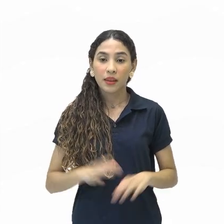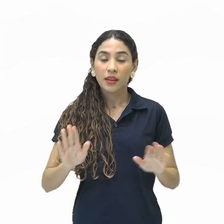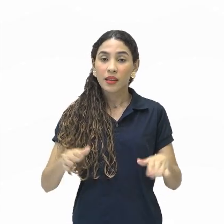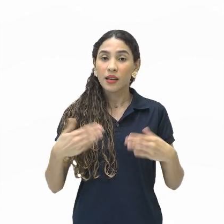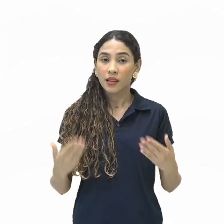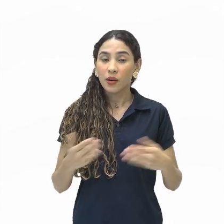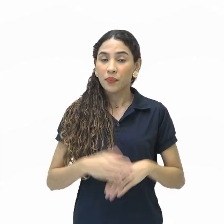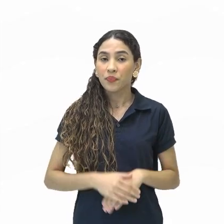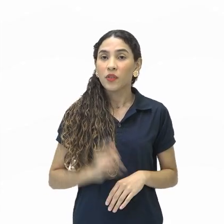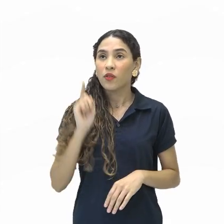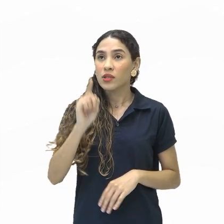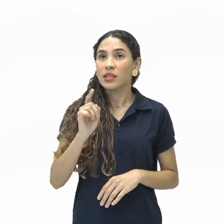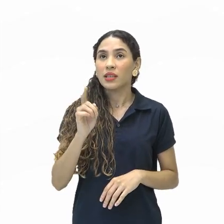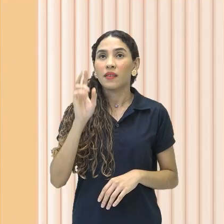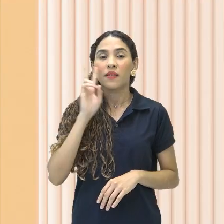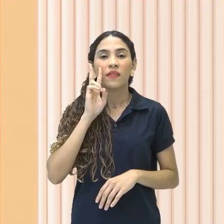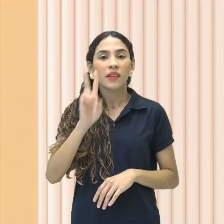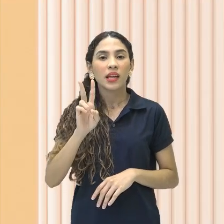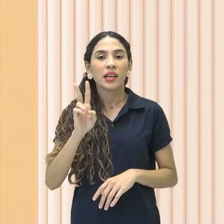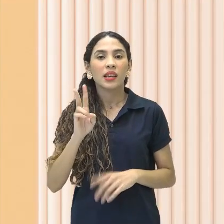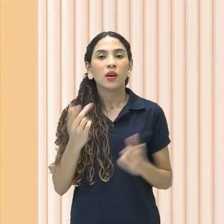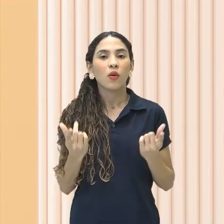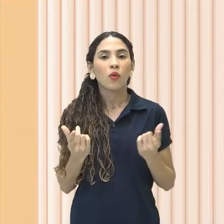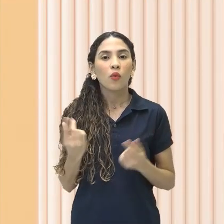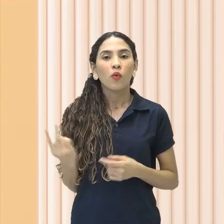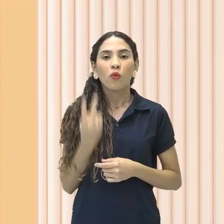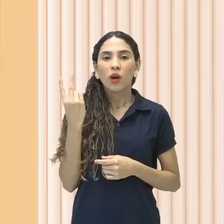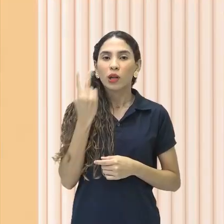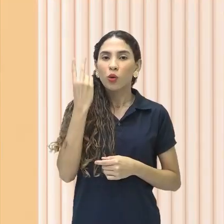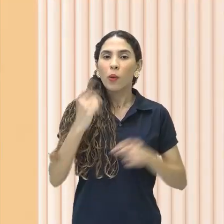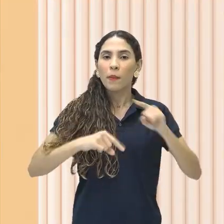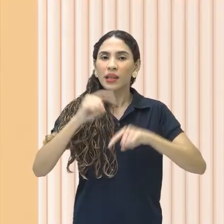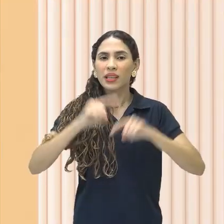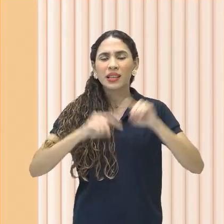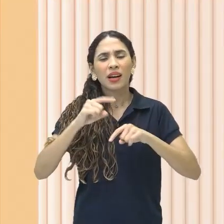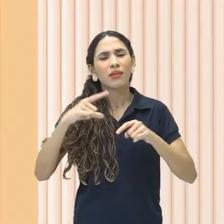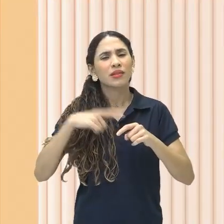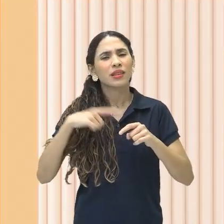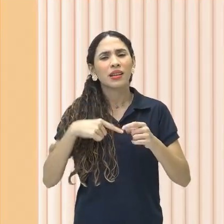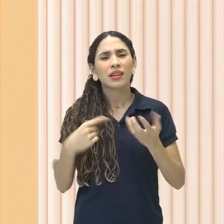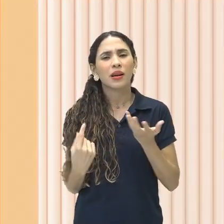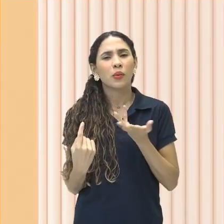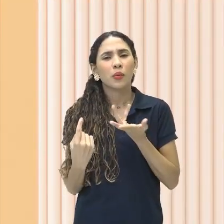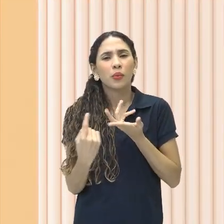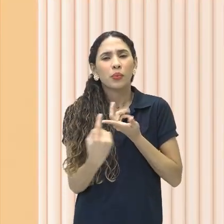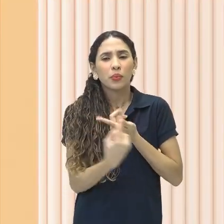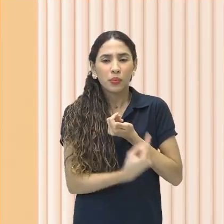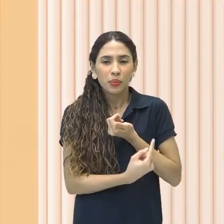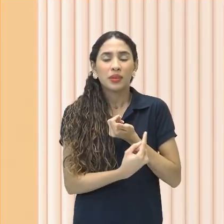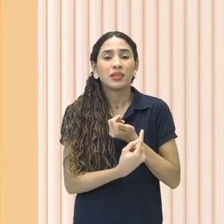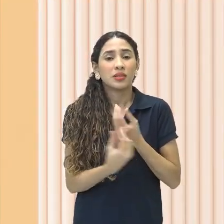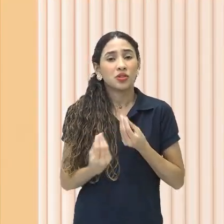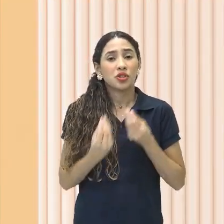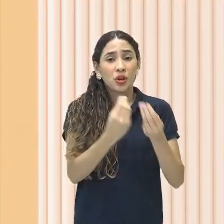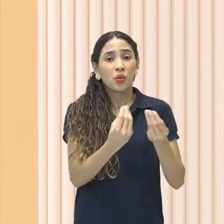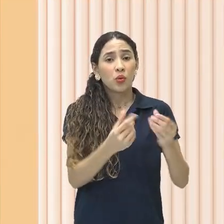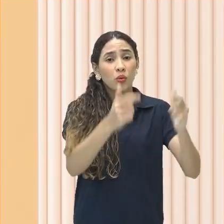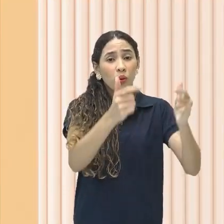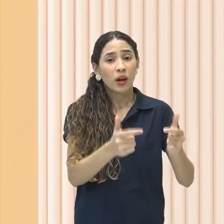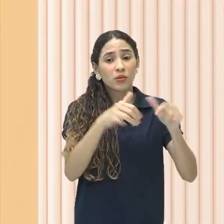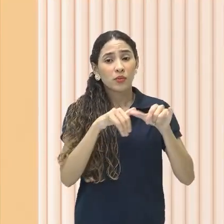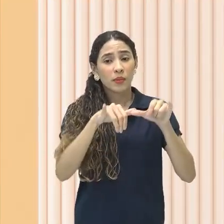Então, quando você vê o preço de um produto, tem muita coisa em volta para aquele produto que chegou lá no